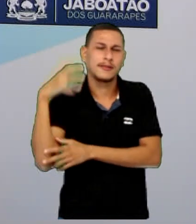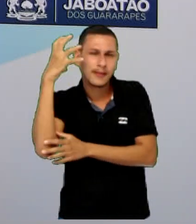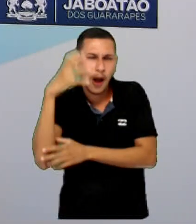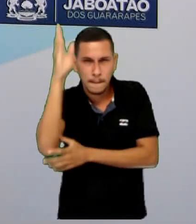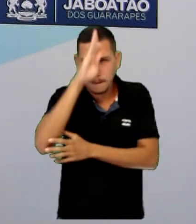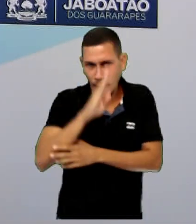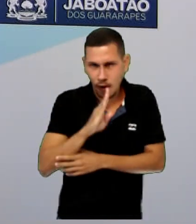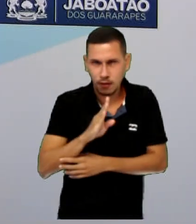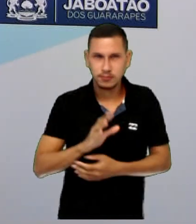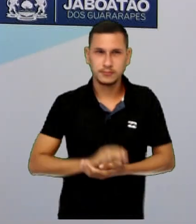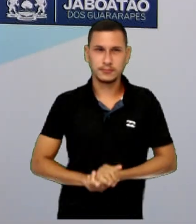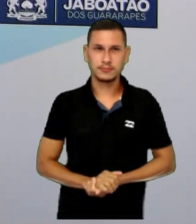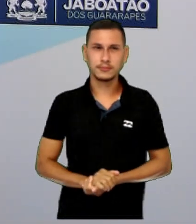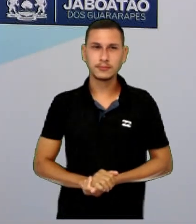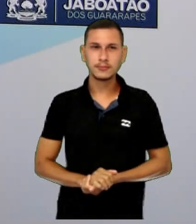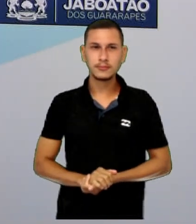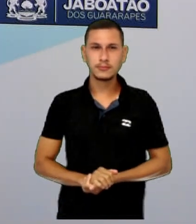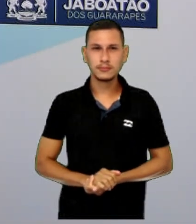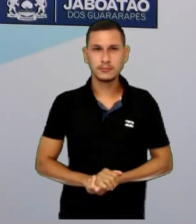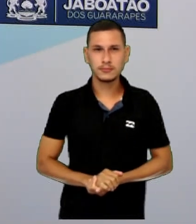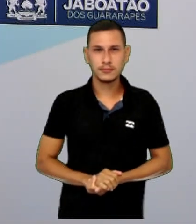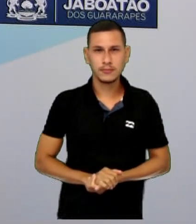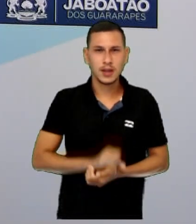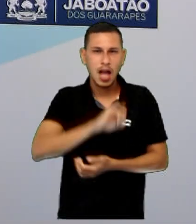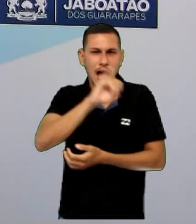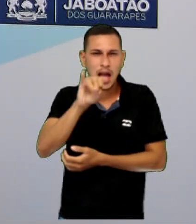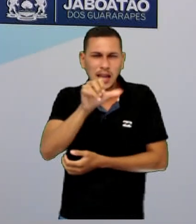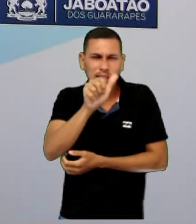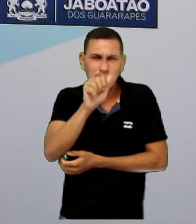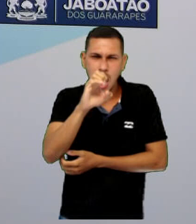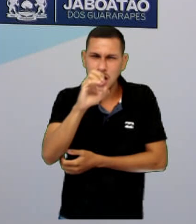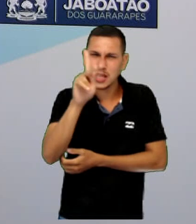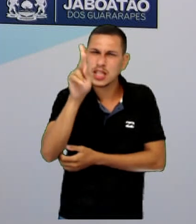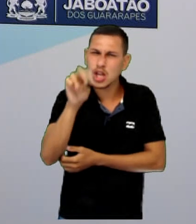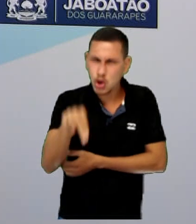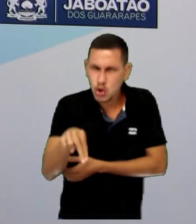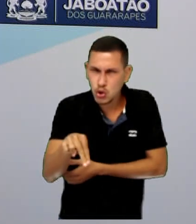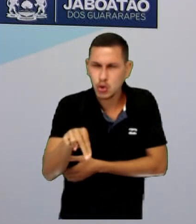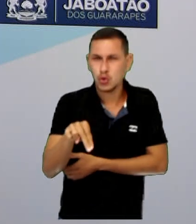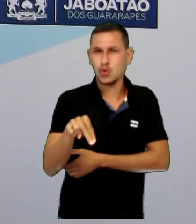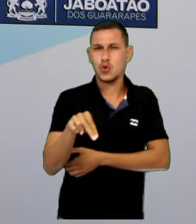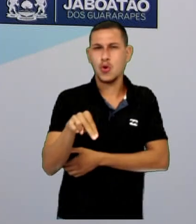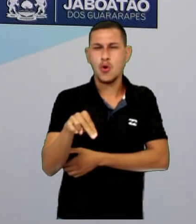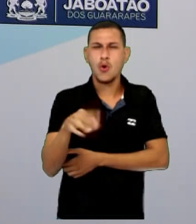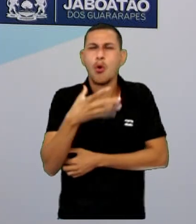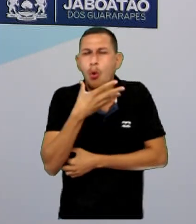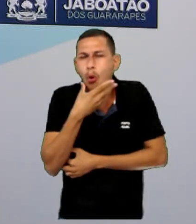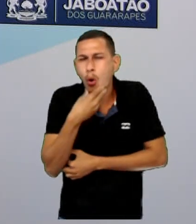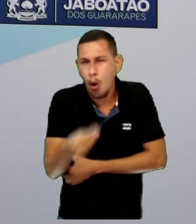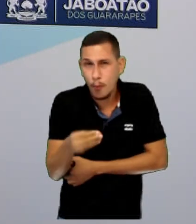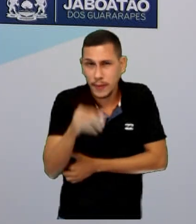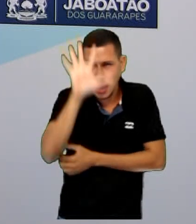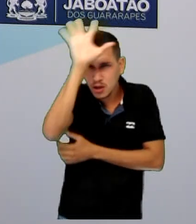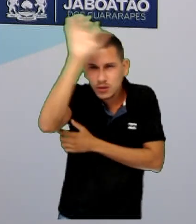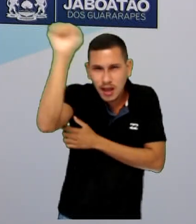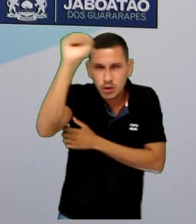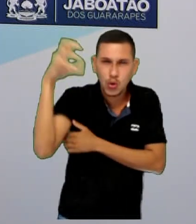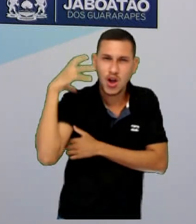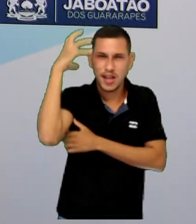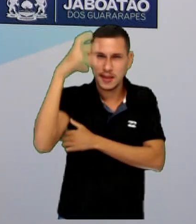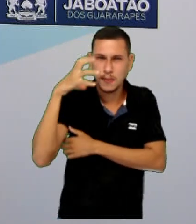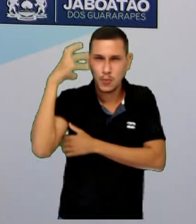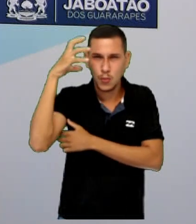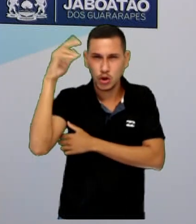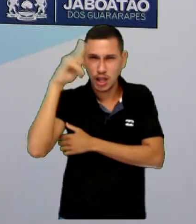brasileira. Ele, Jackson, sendo considerado o maior ritmista da história da